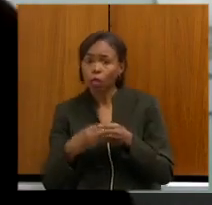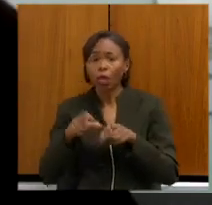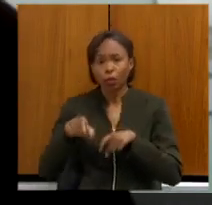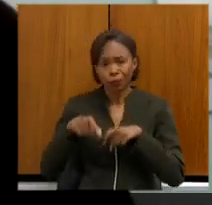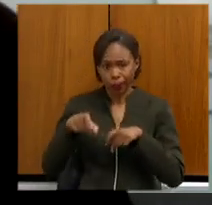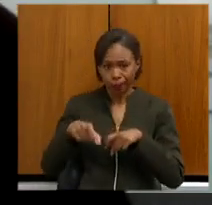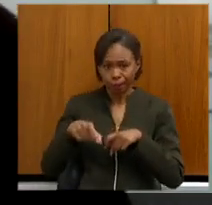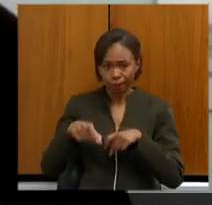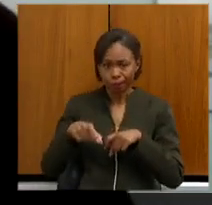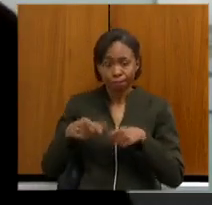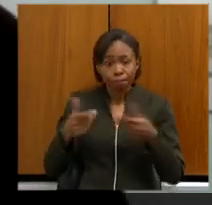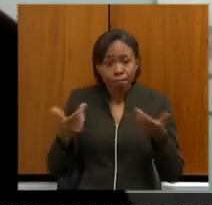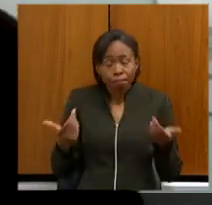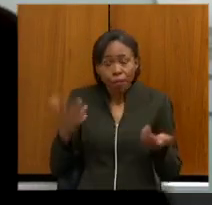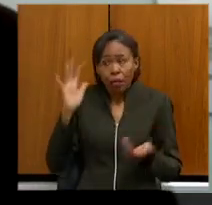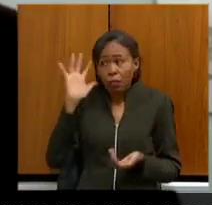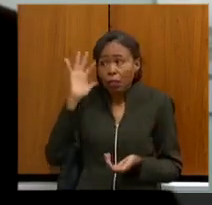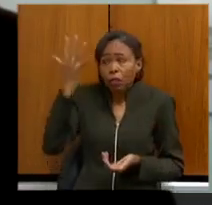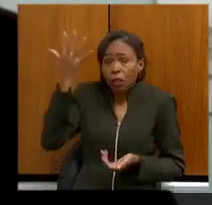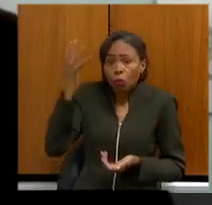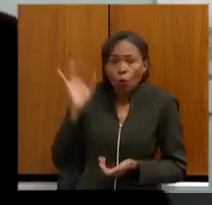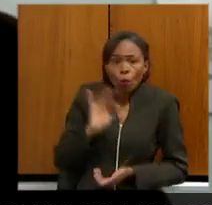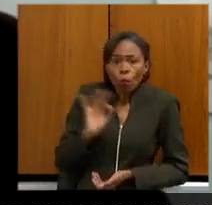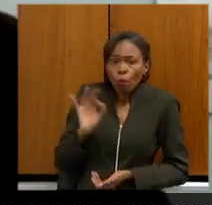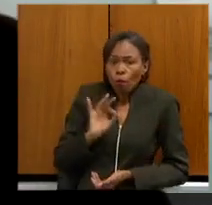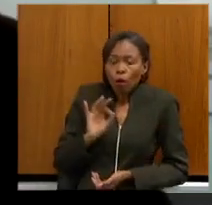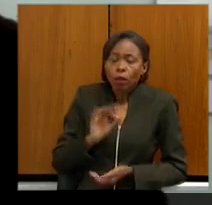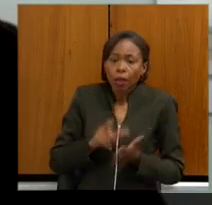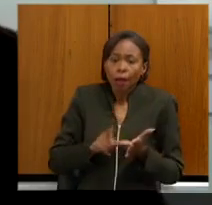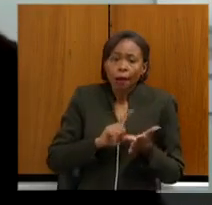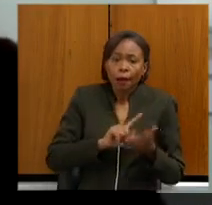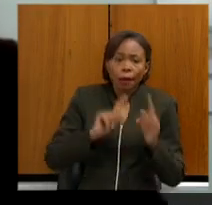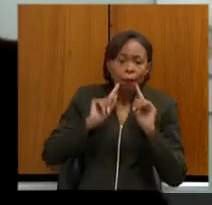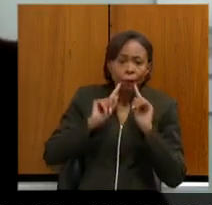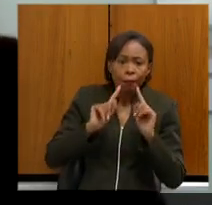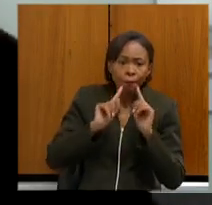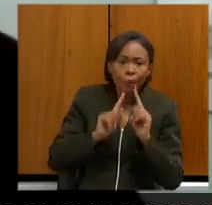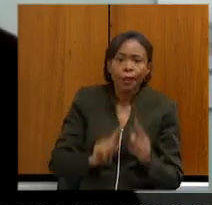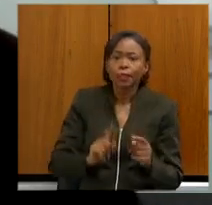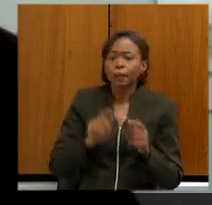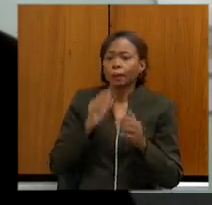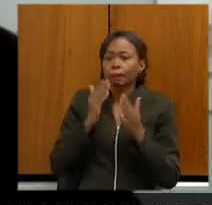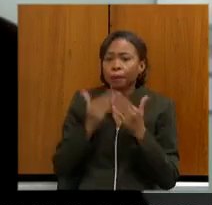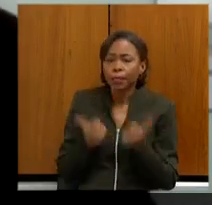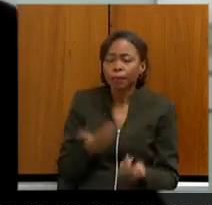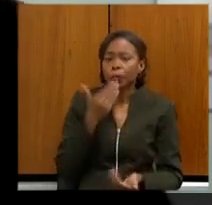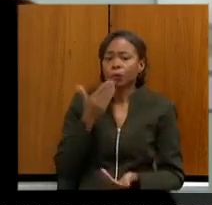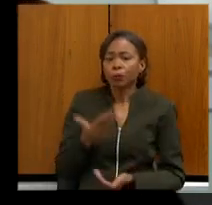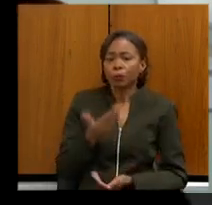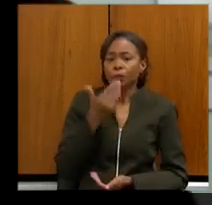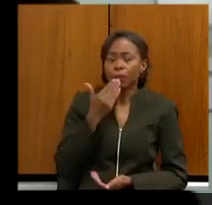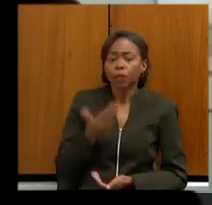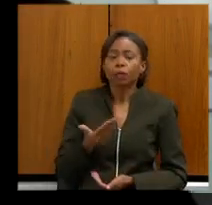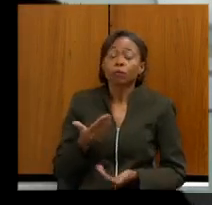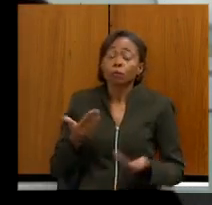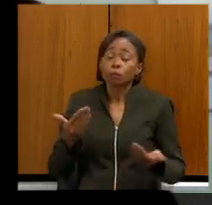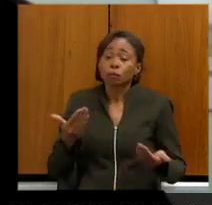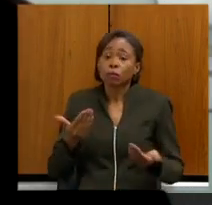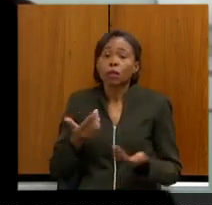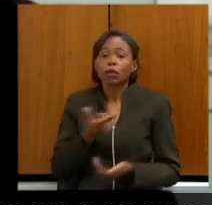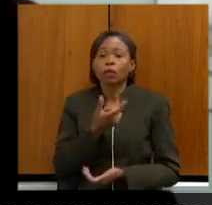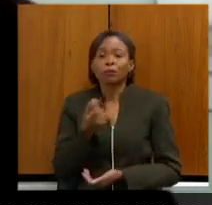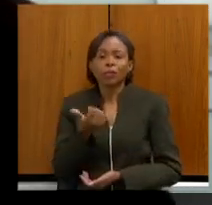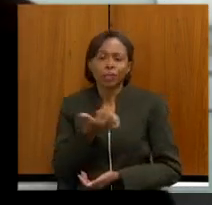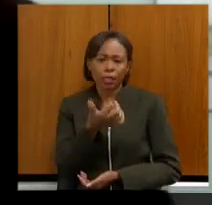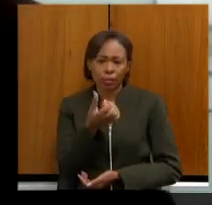após manifestações denúncias e reivindicações não atingida a partir de 2016